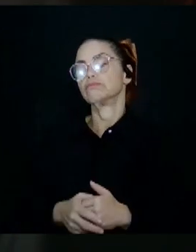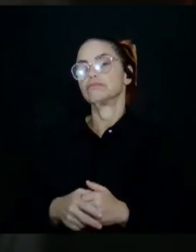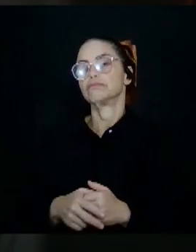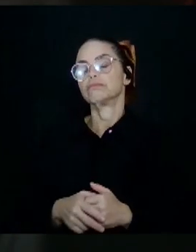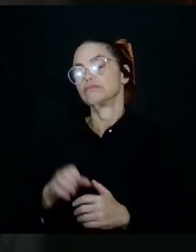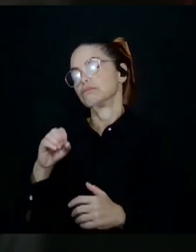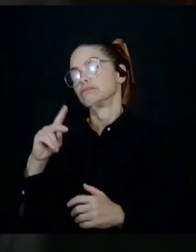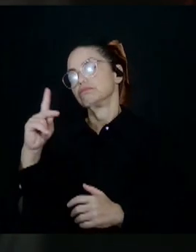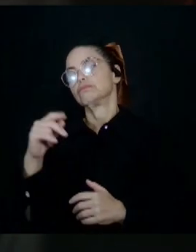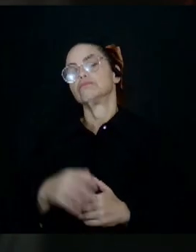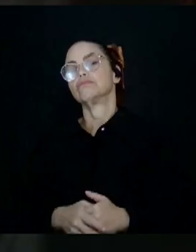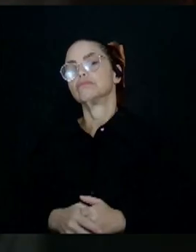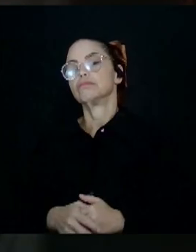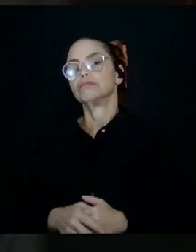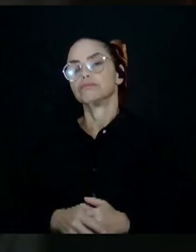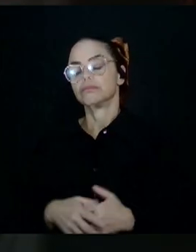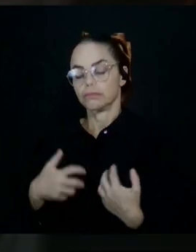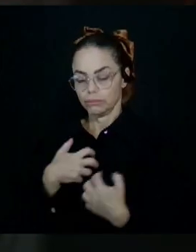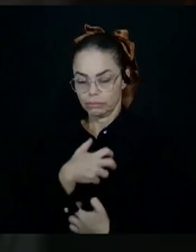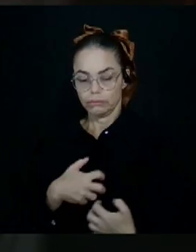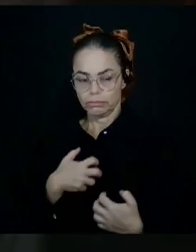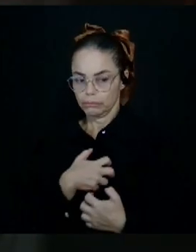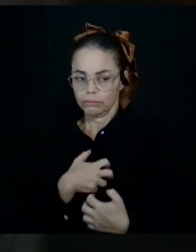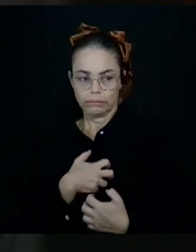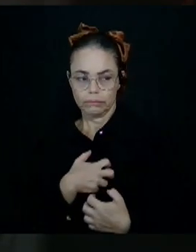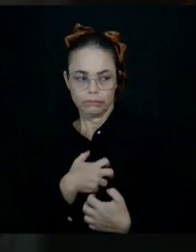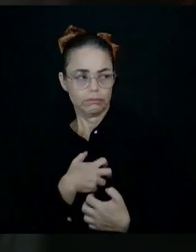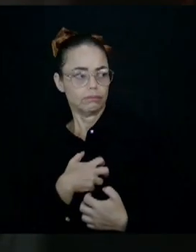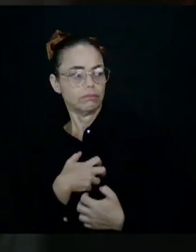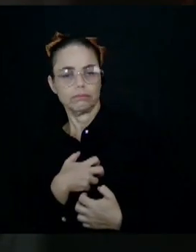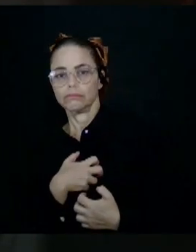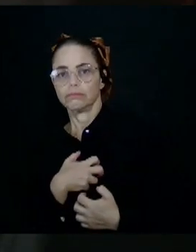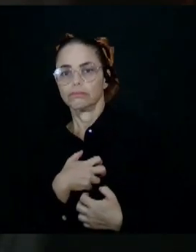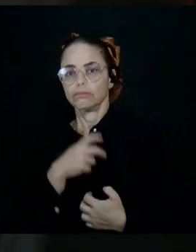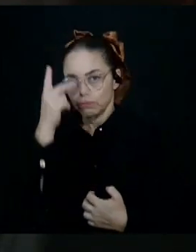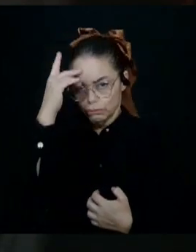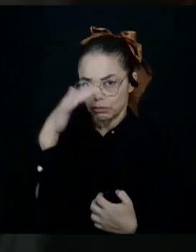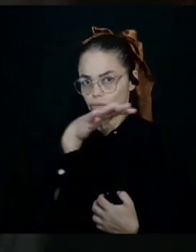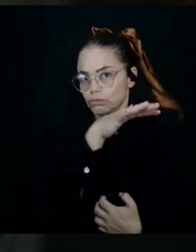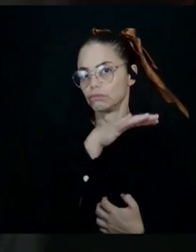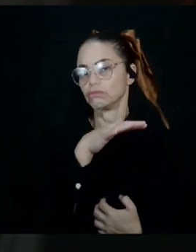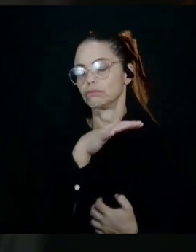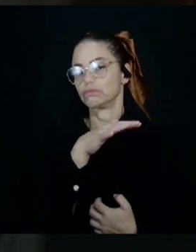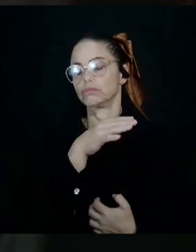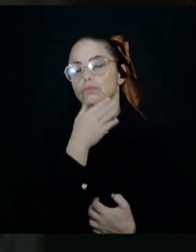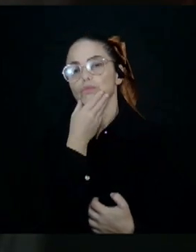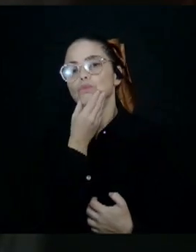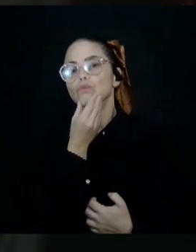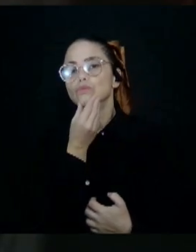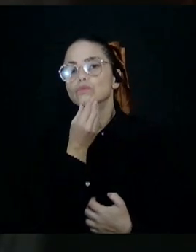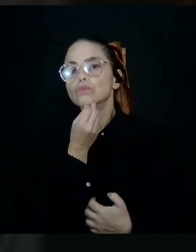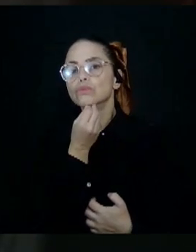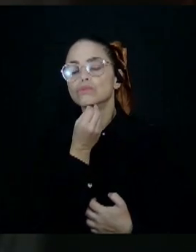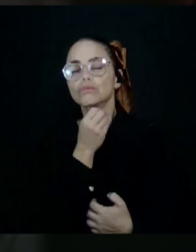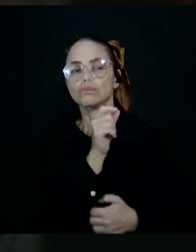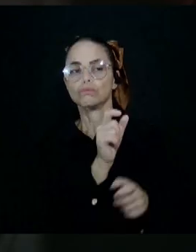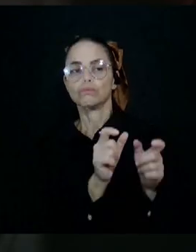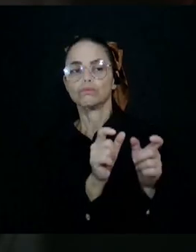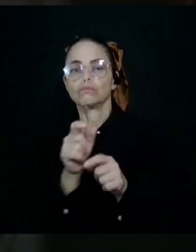acaba incomodando, né, ela incomoda homens, mas, gente, ela também